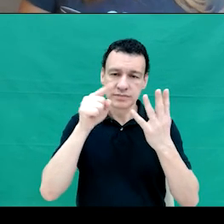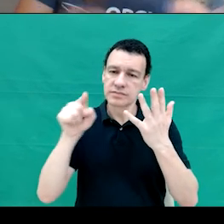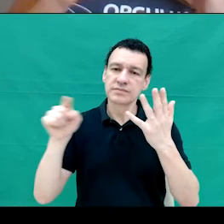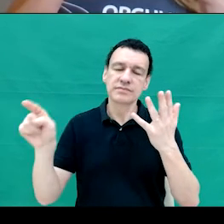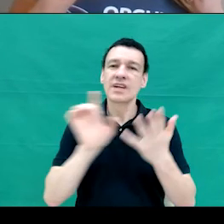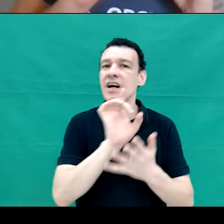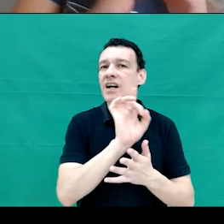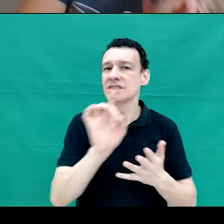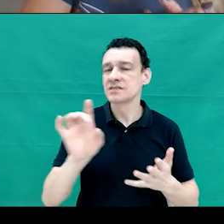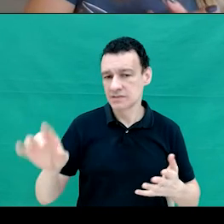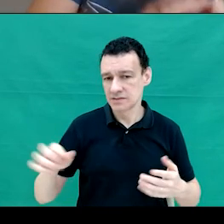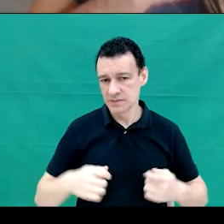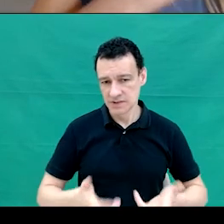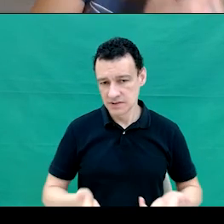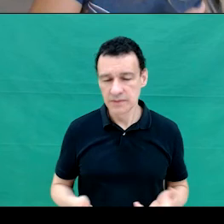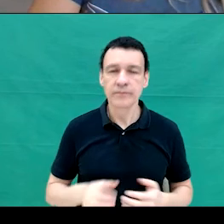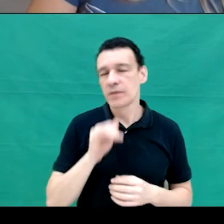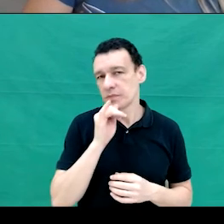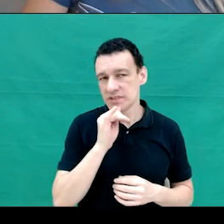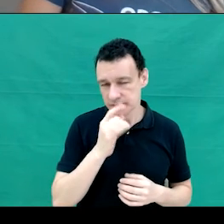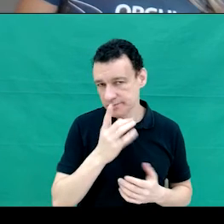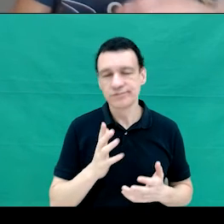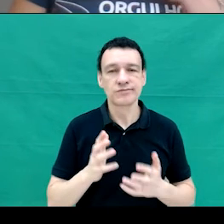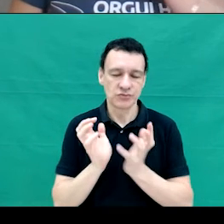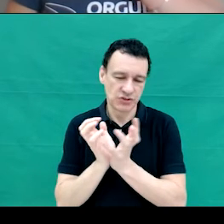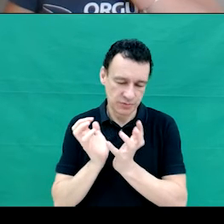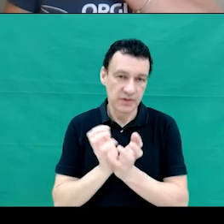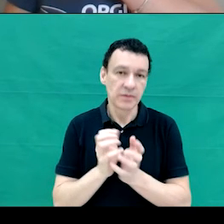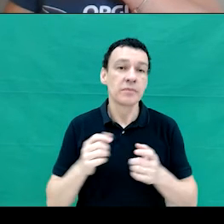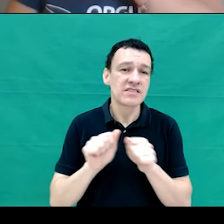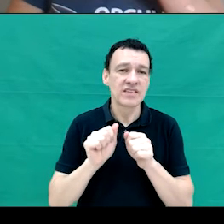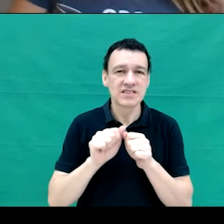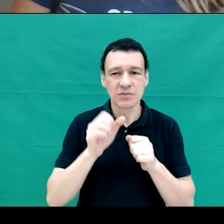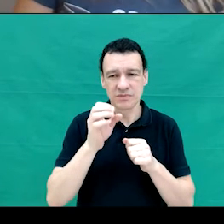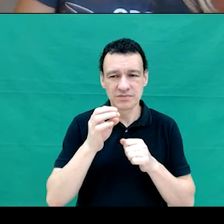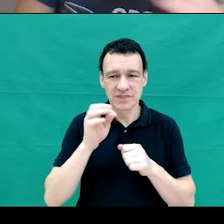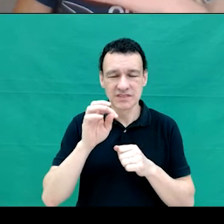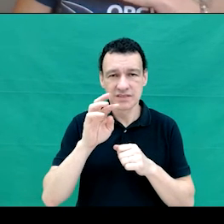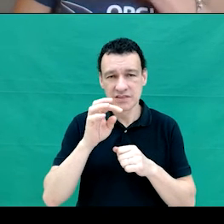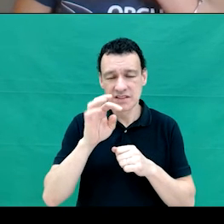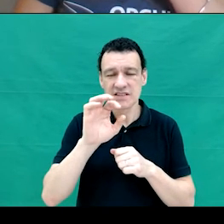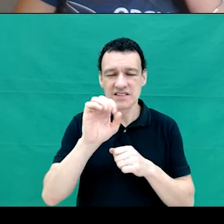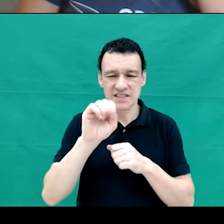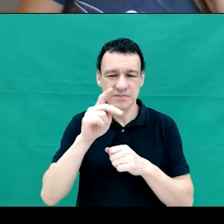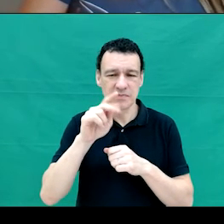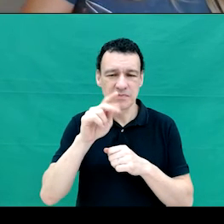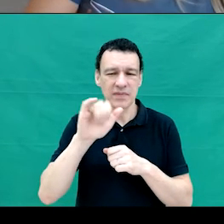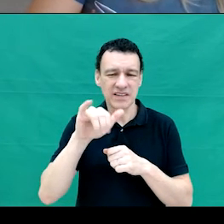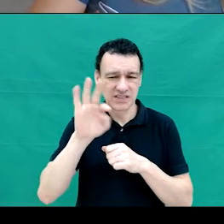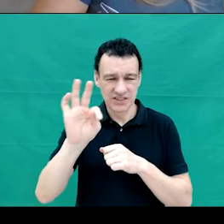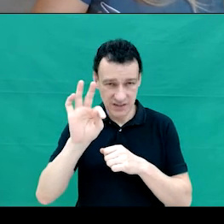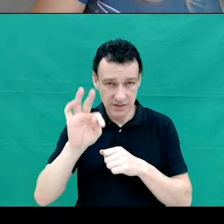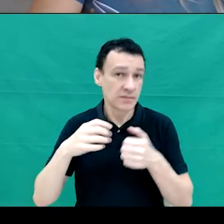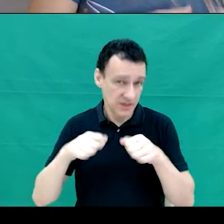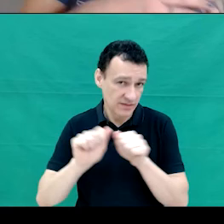sprint, né? Ele já fez o entendimento, a arquitetura, o